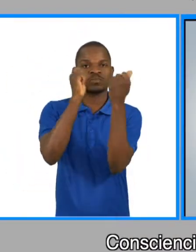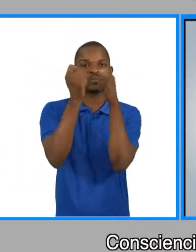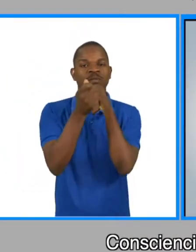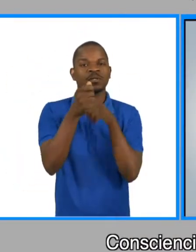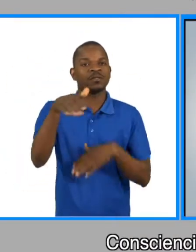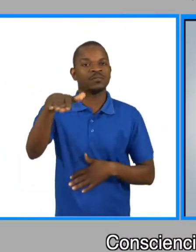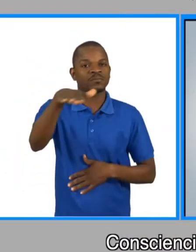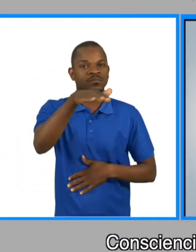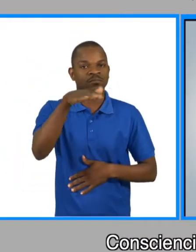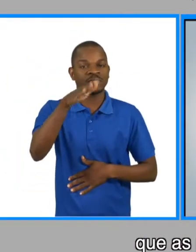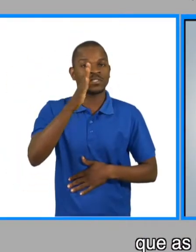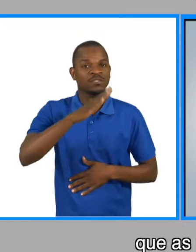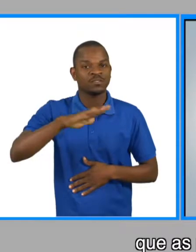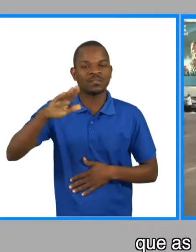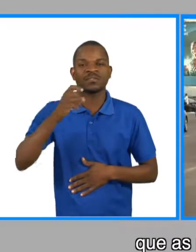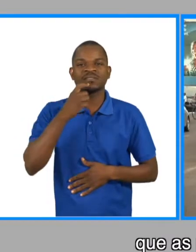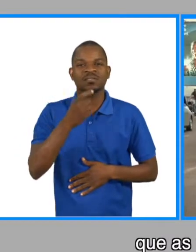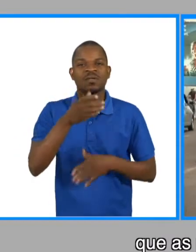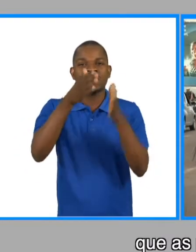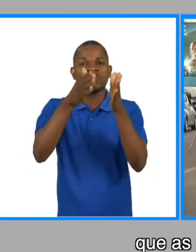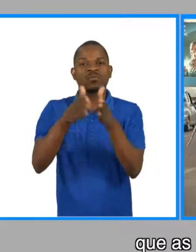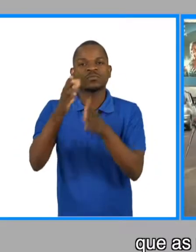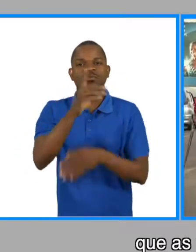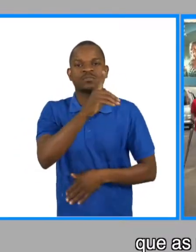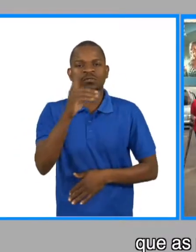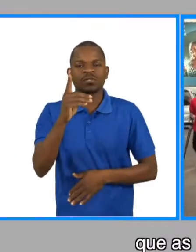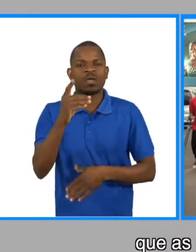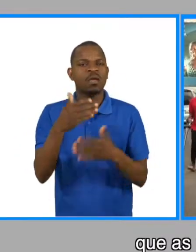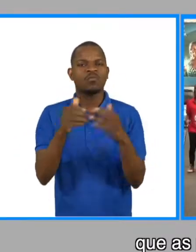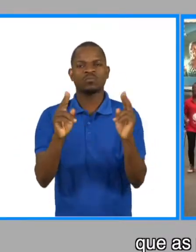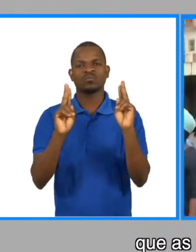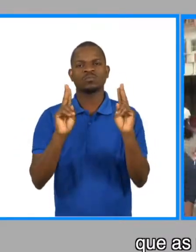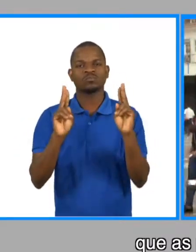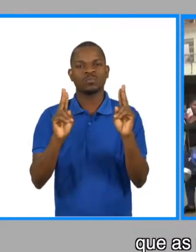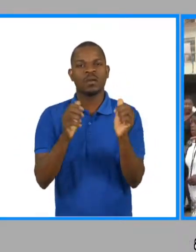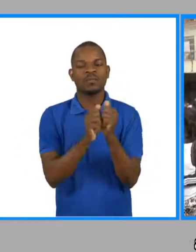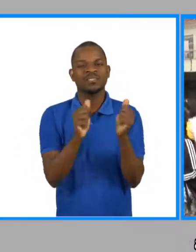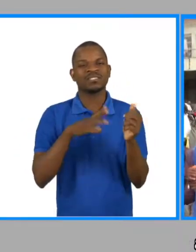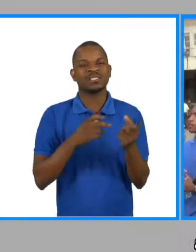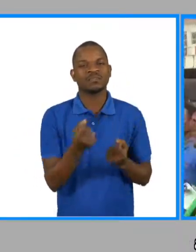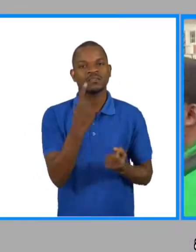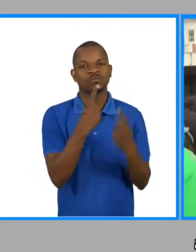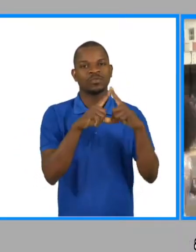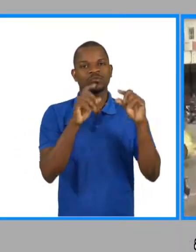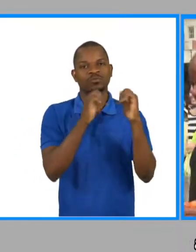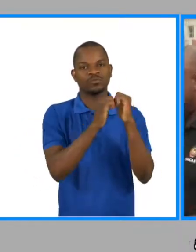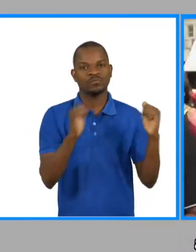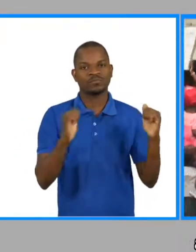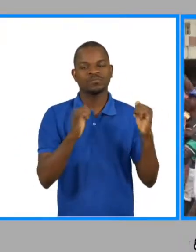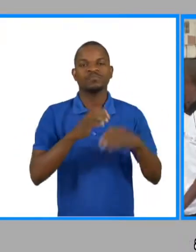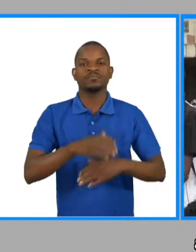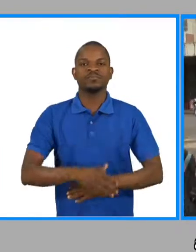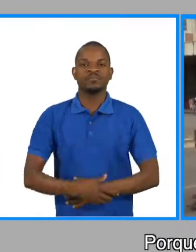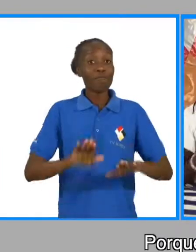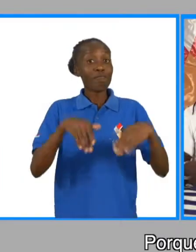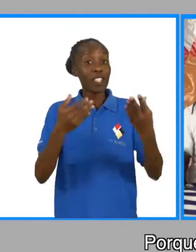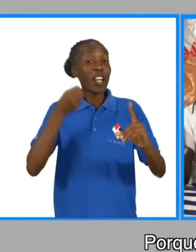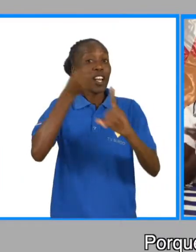a sociedade em geral, que as pessoas com deficiência são pessoas normais, apenas requerem alguns toques